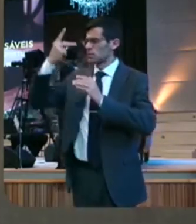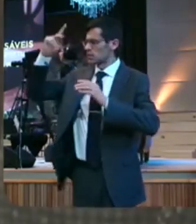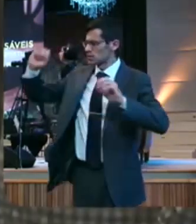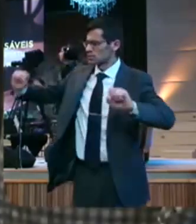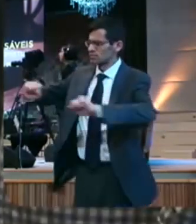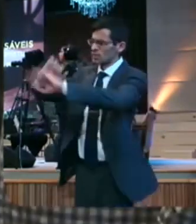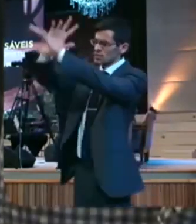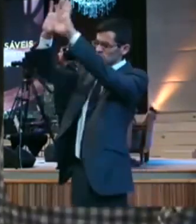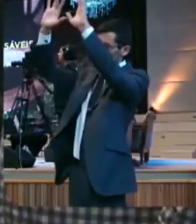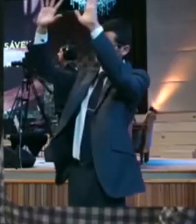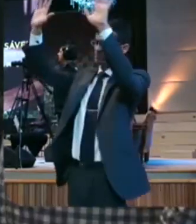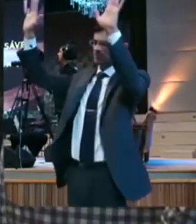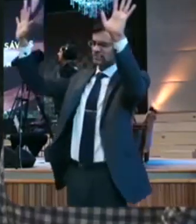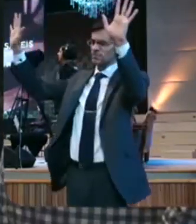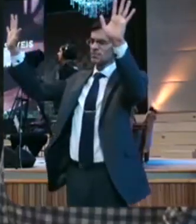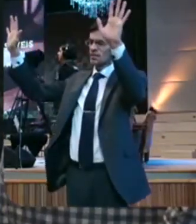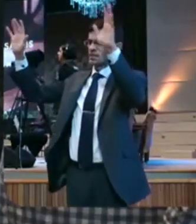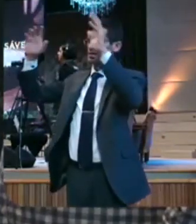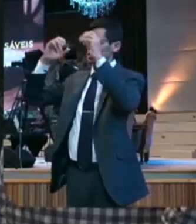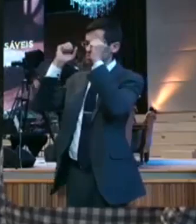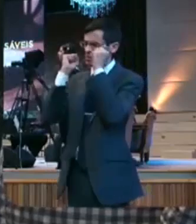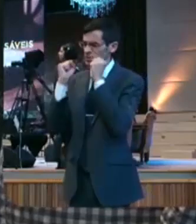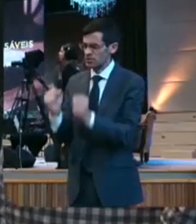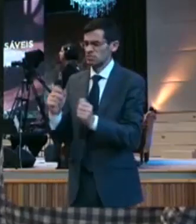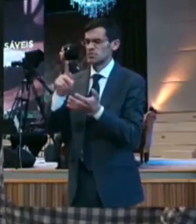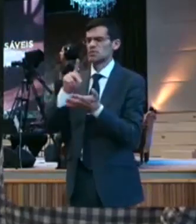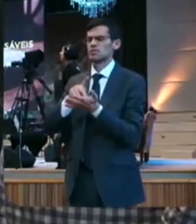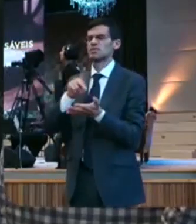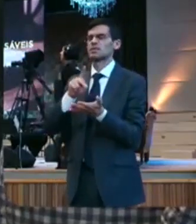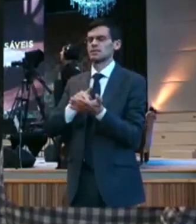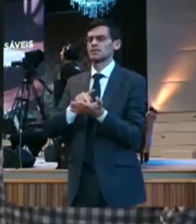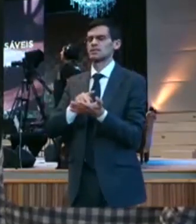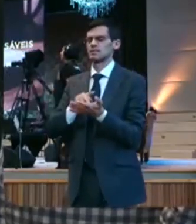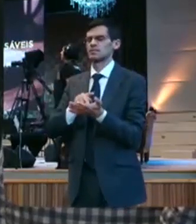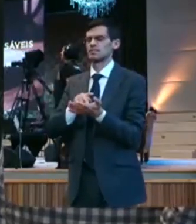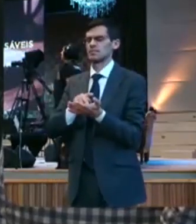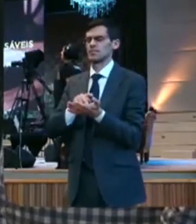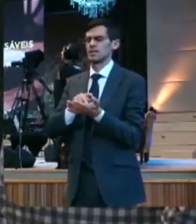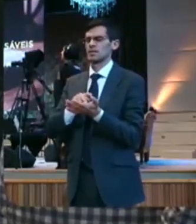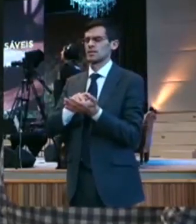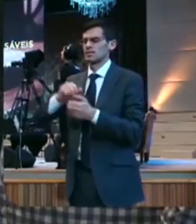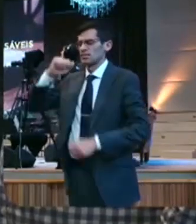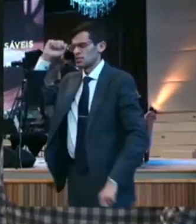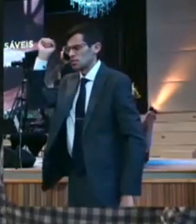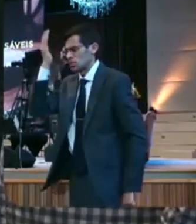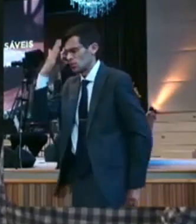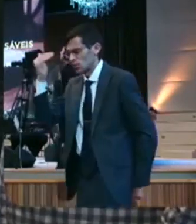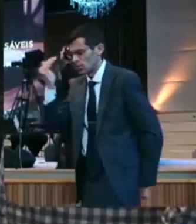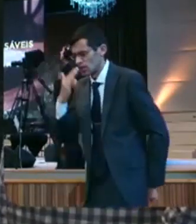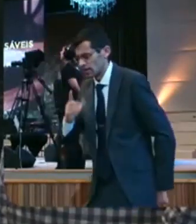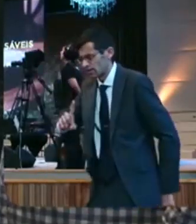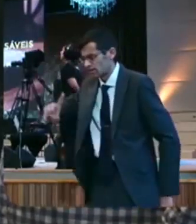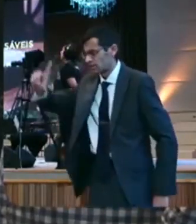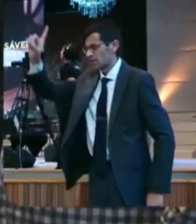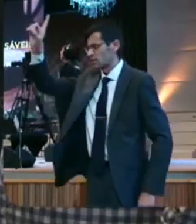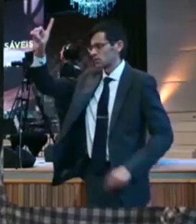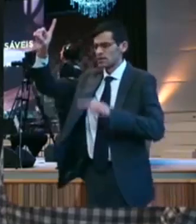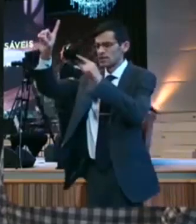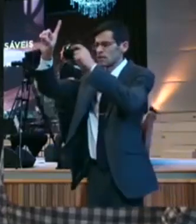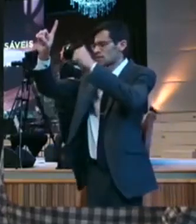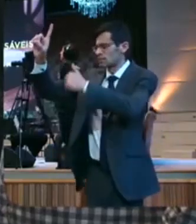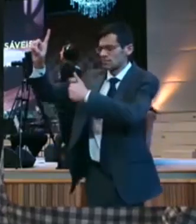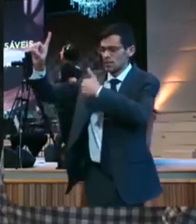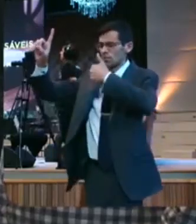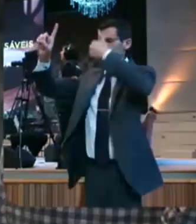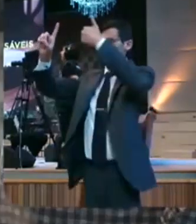glória, e que possamos separar, Senhor, e honrar o Senhor, fazendo do Senhor o primeiro